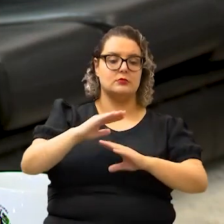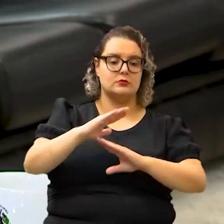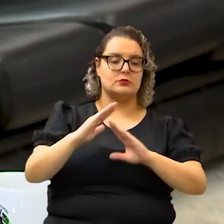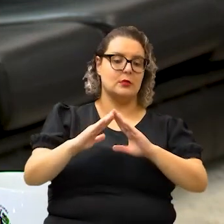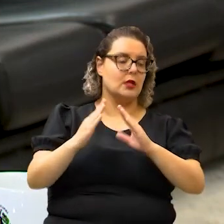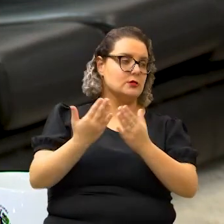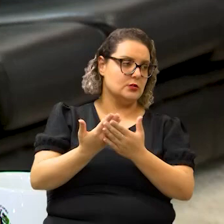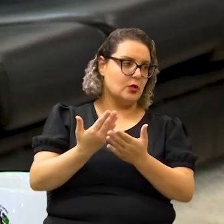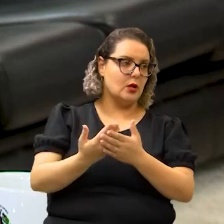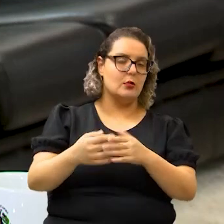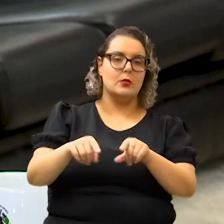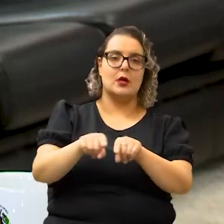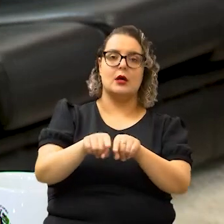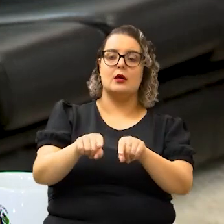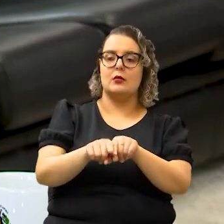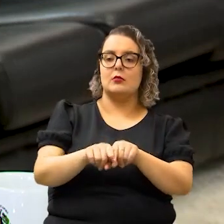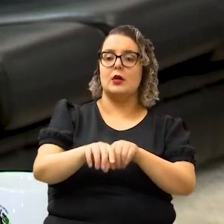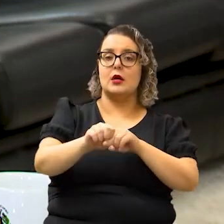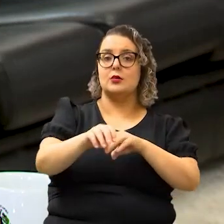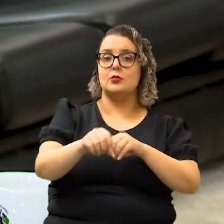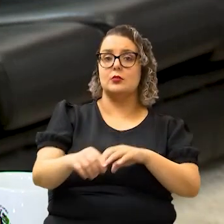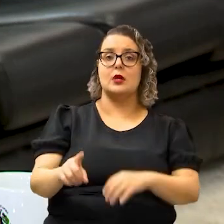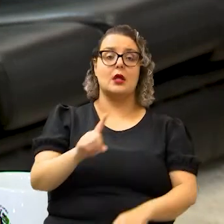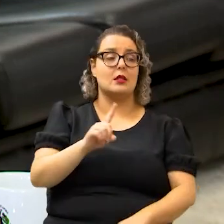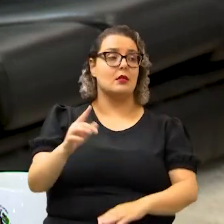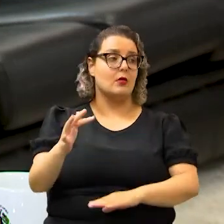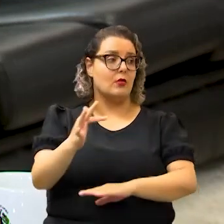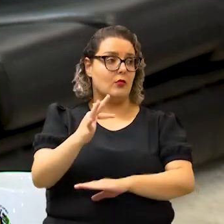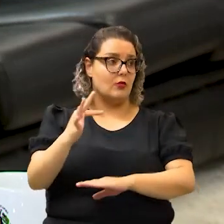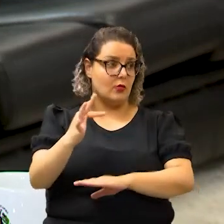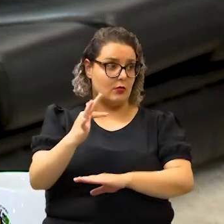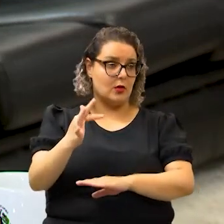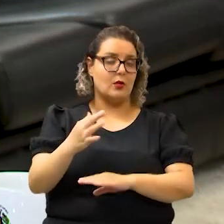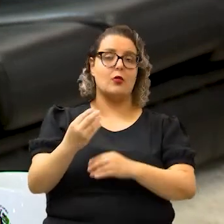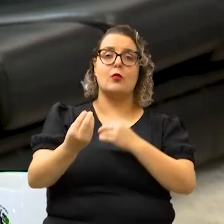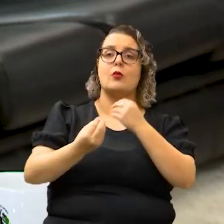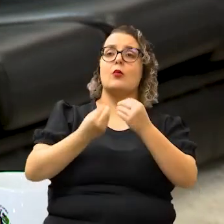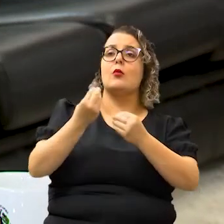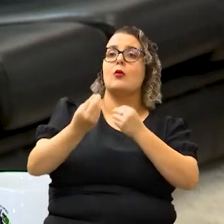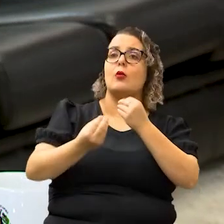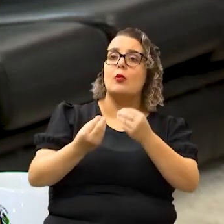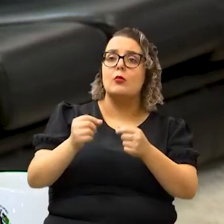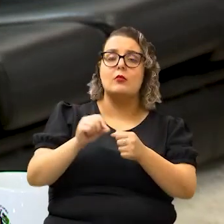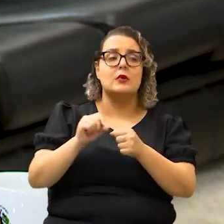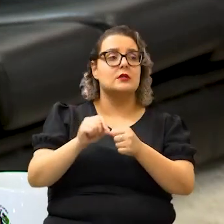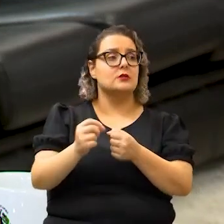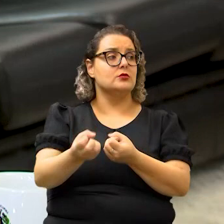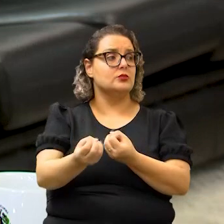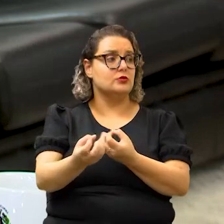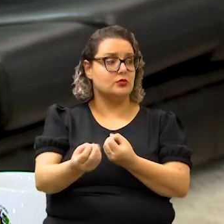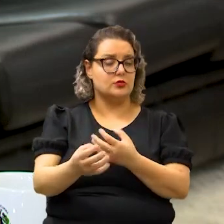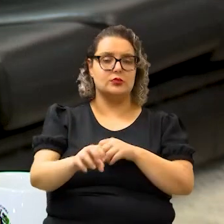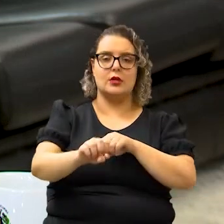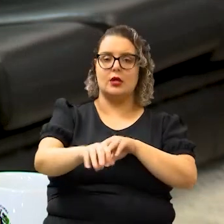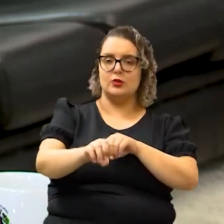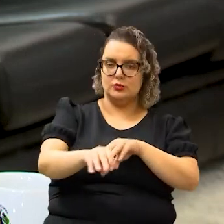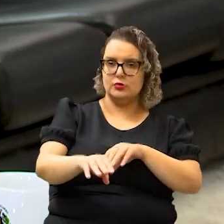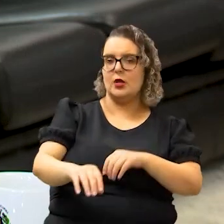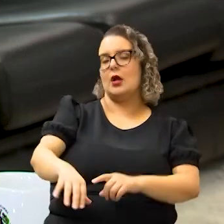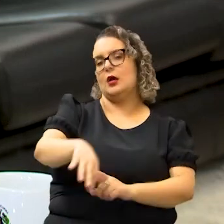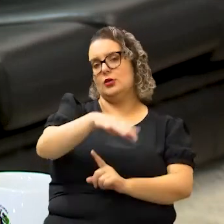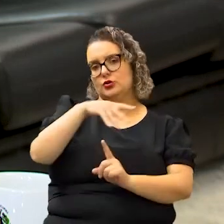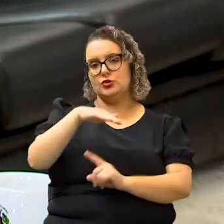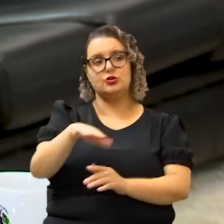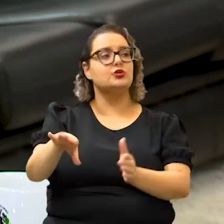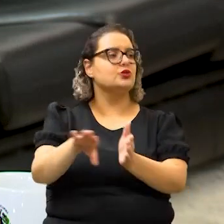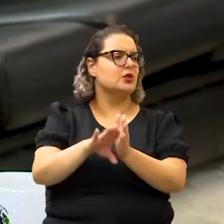levar isso para dentro das escolas, mas também a educação informal, como envolver a comunidade, fazer com as informações, a